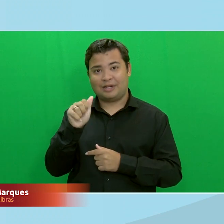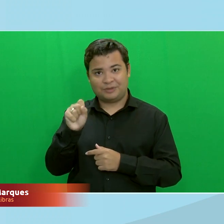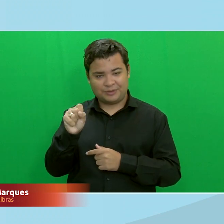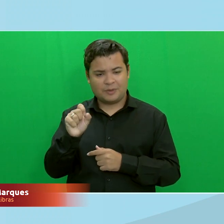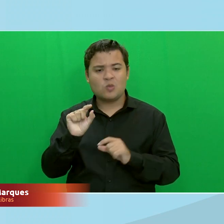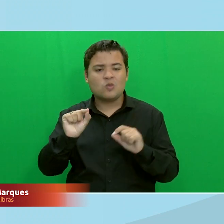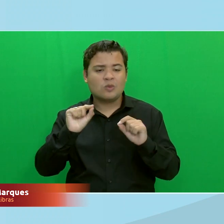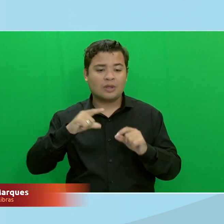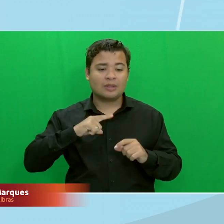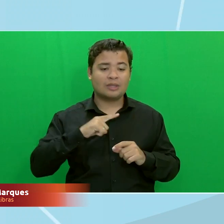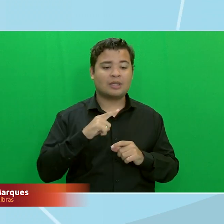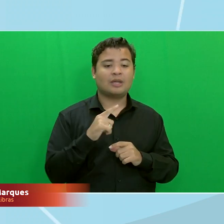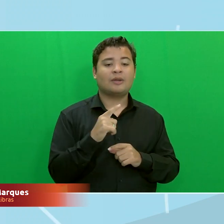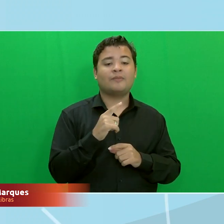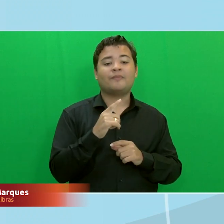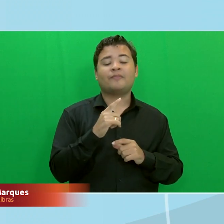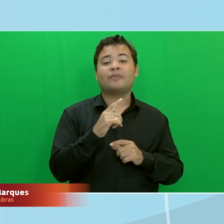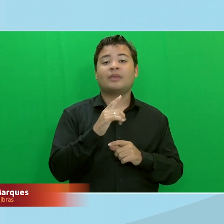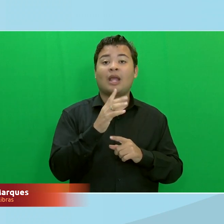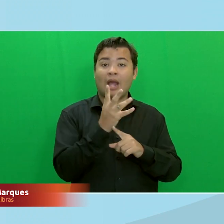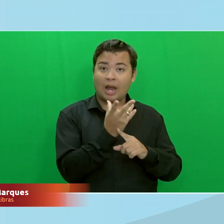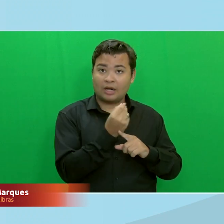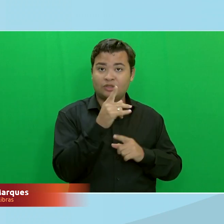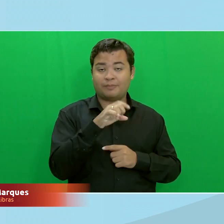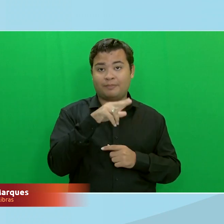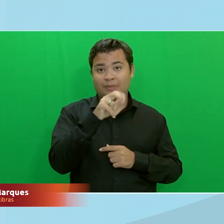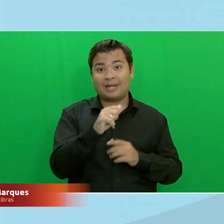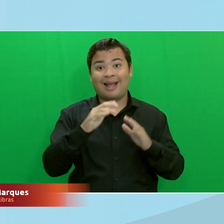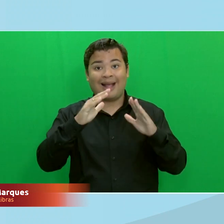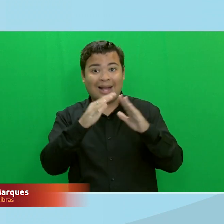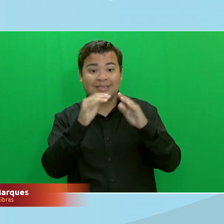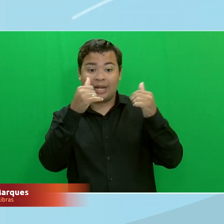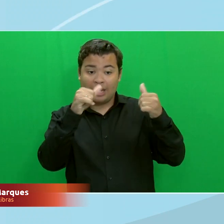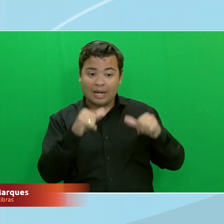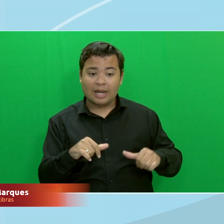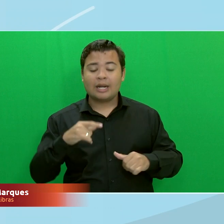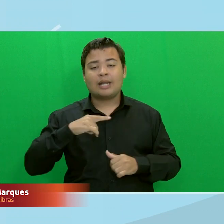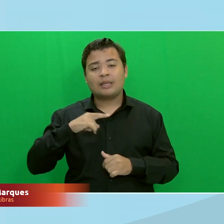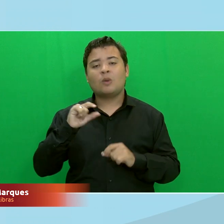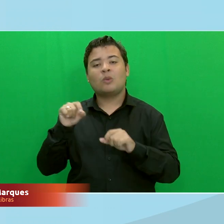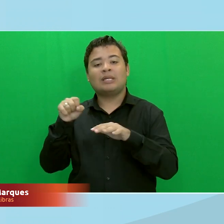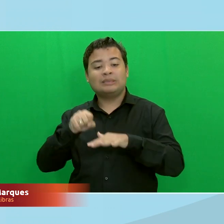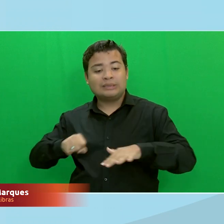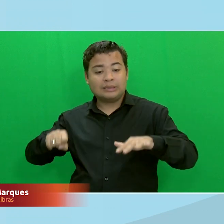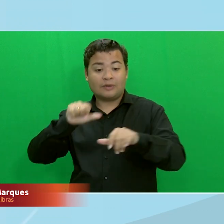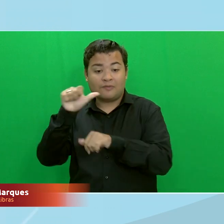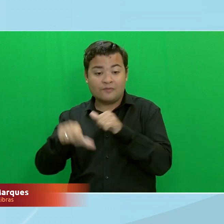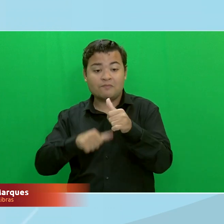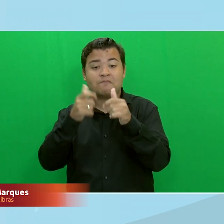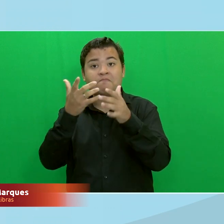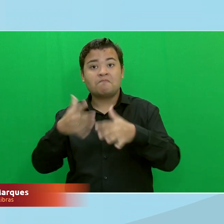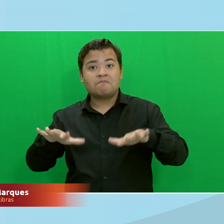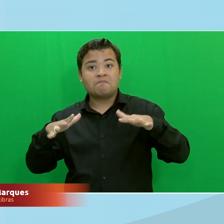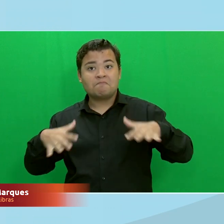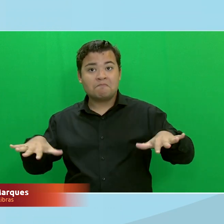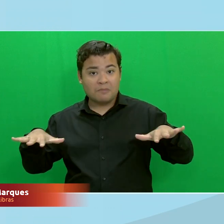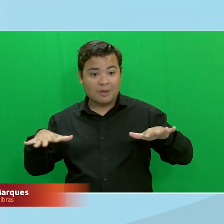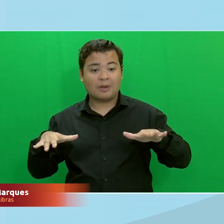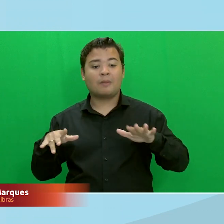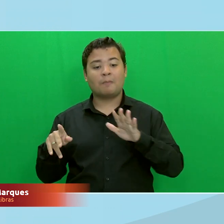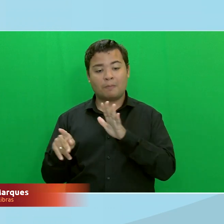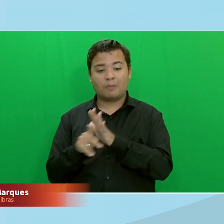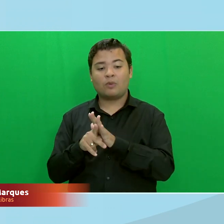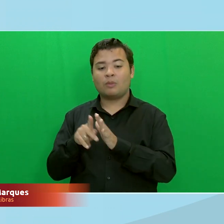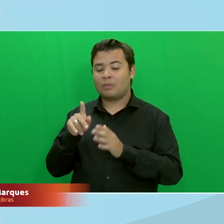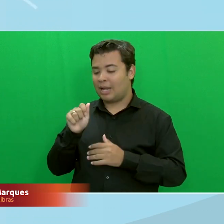a Arte Plena Casa Galeria cedia a exposição itinerante O Sertão Virou Mar, do artista Azol. Essa